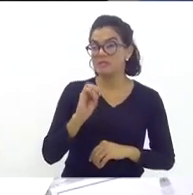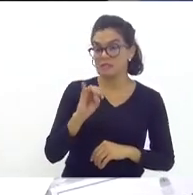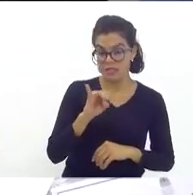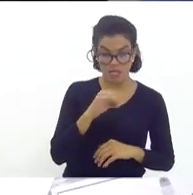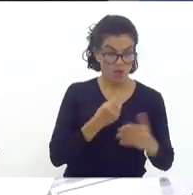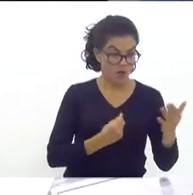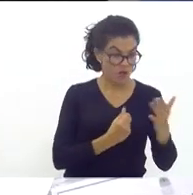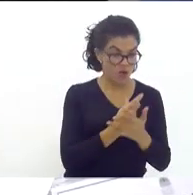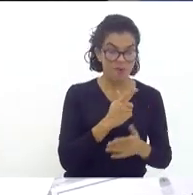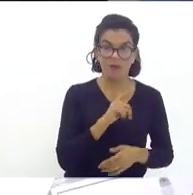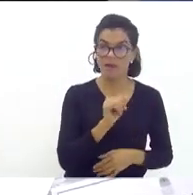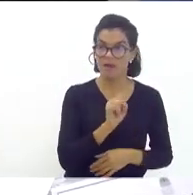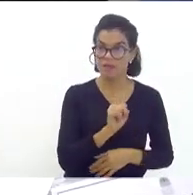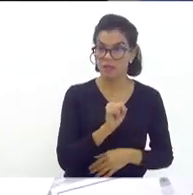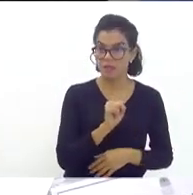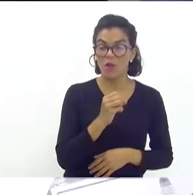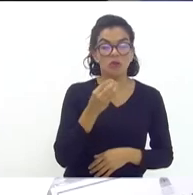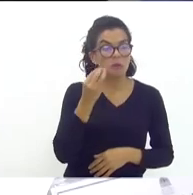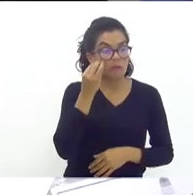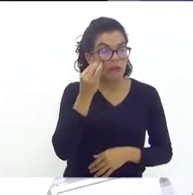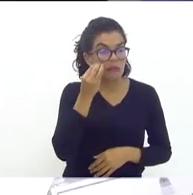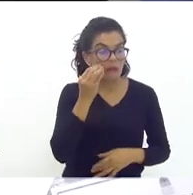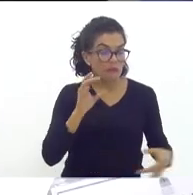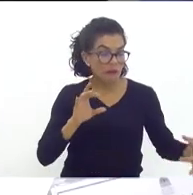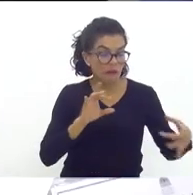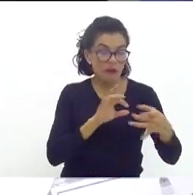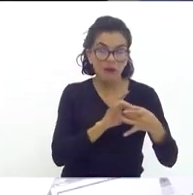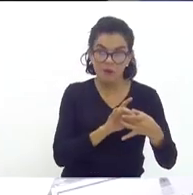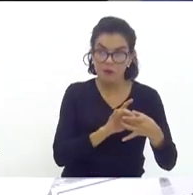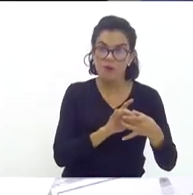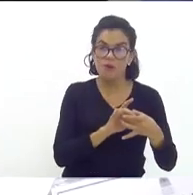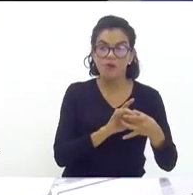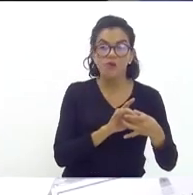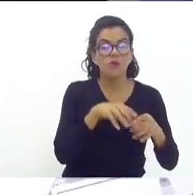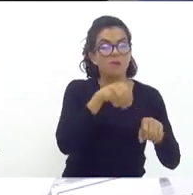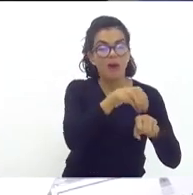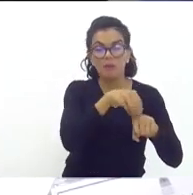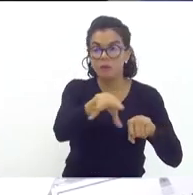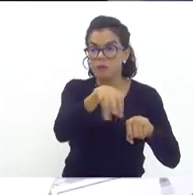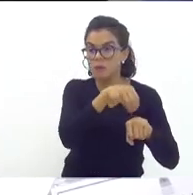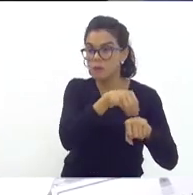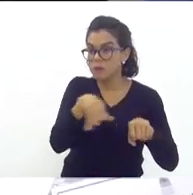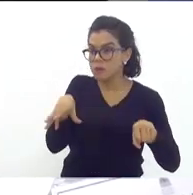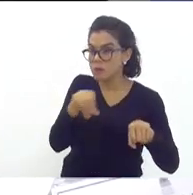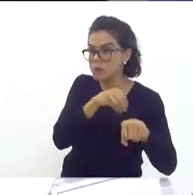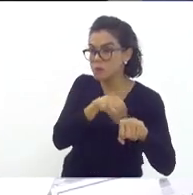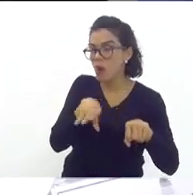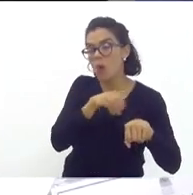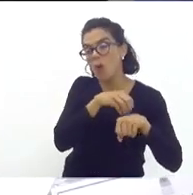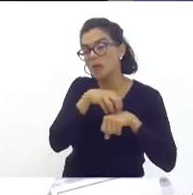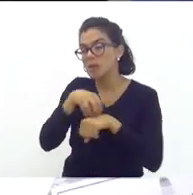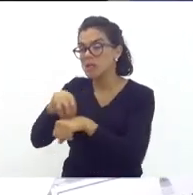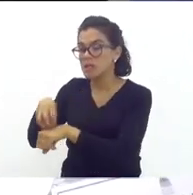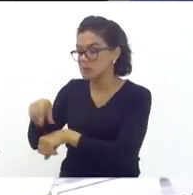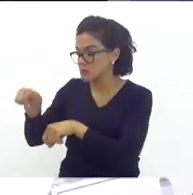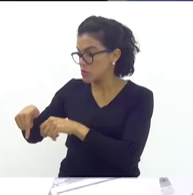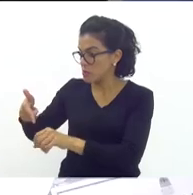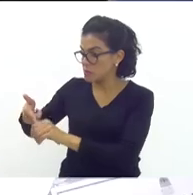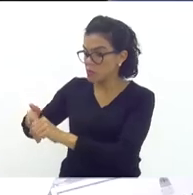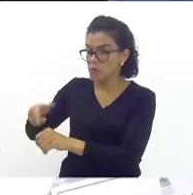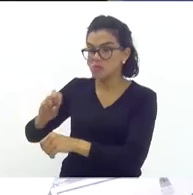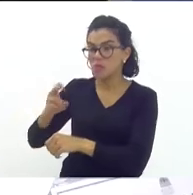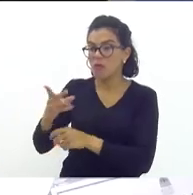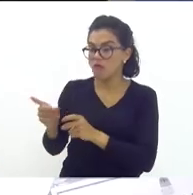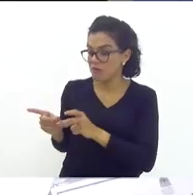faz fazendo anúncio Olha eu tô tentando me conectar à rede para distribuir para alguém para transportar Até outro posto ou para eu vender